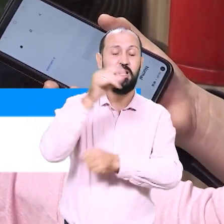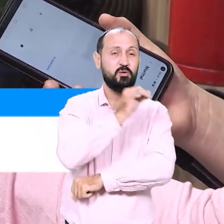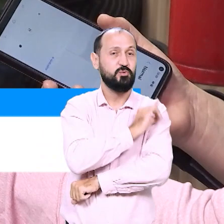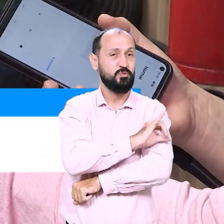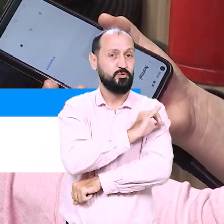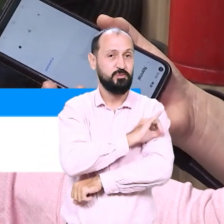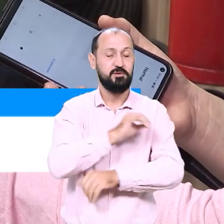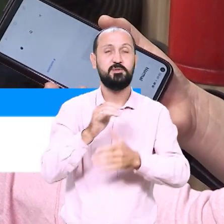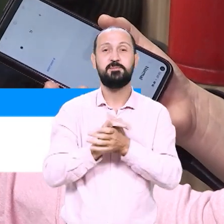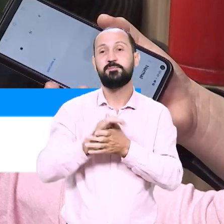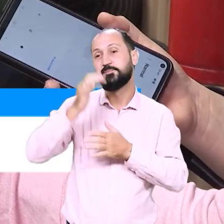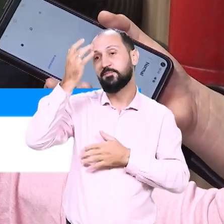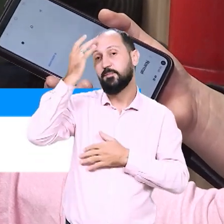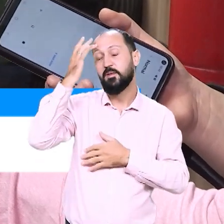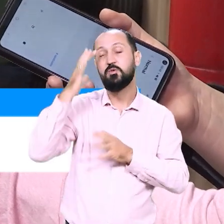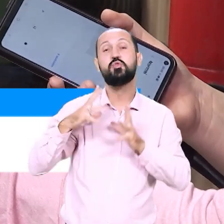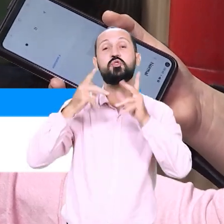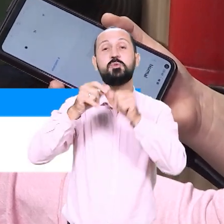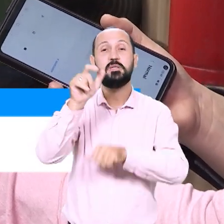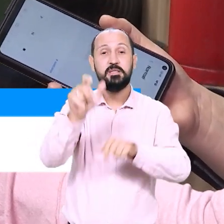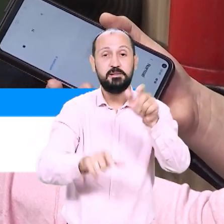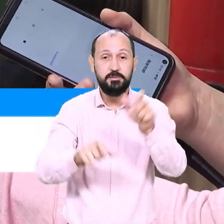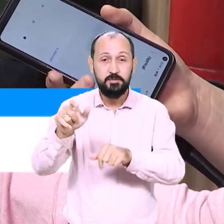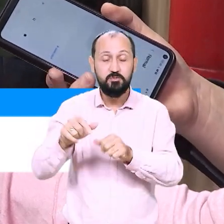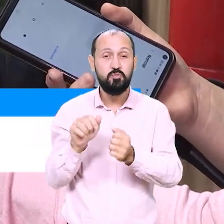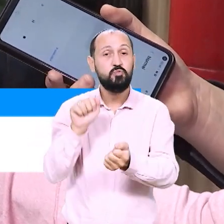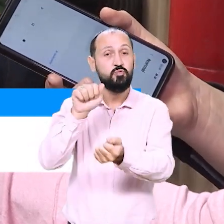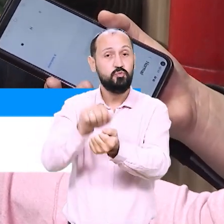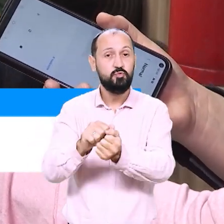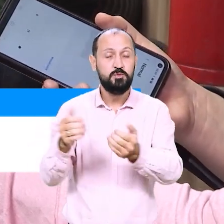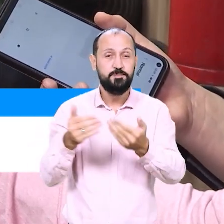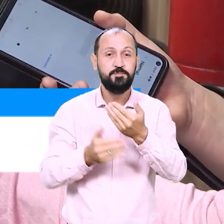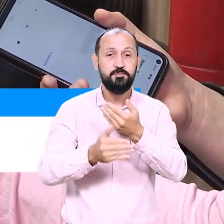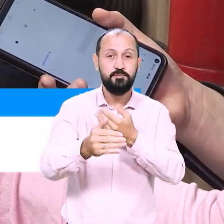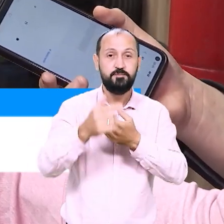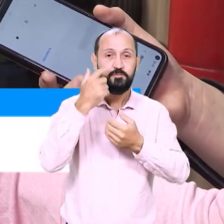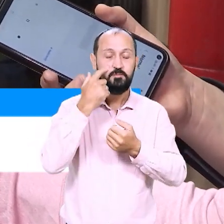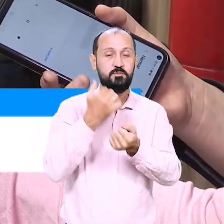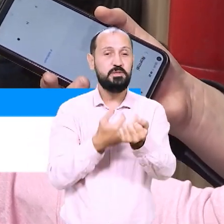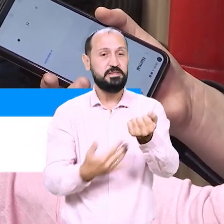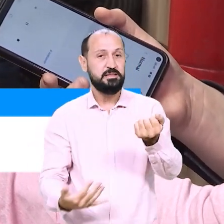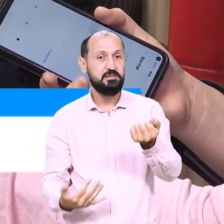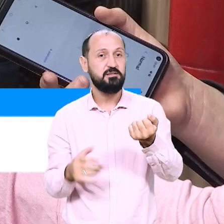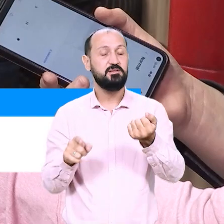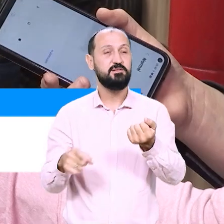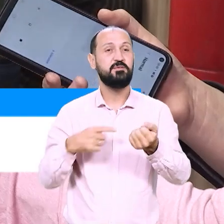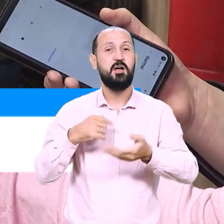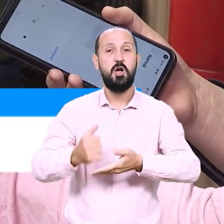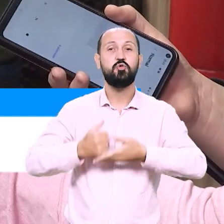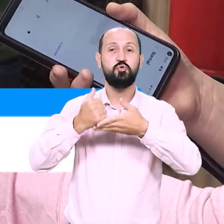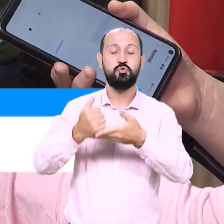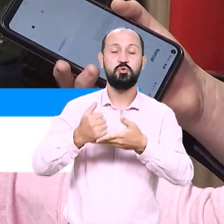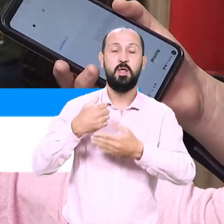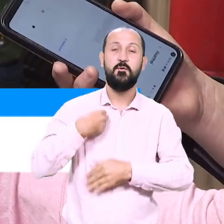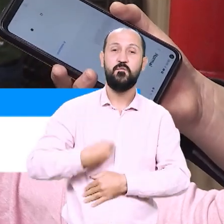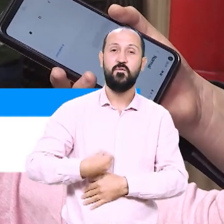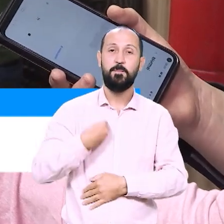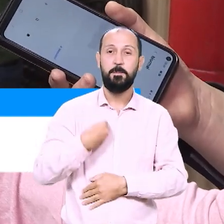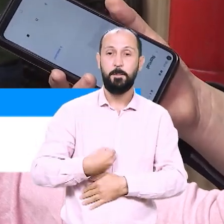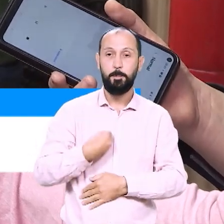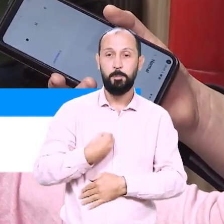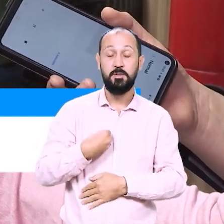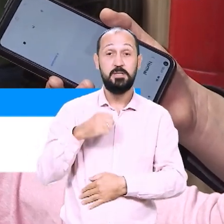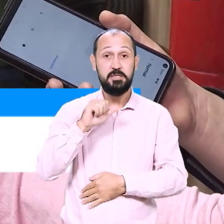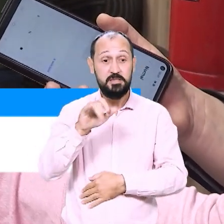Janeiro sangue para ele. E hoje eu acredito que todas essas pessoas que estão reunidas aqui, doando esse sangue aqui, vão